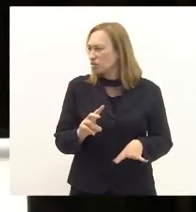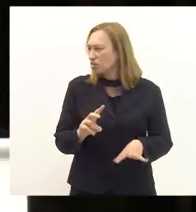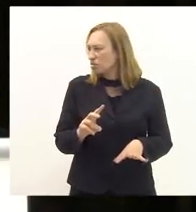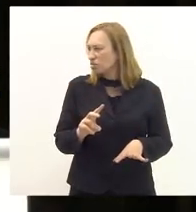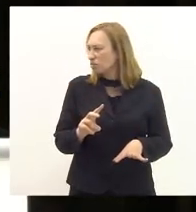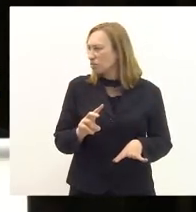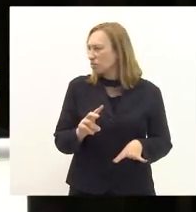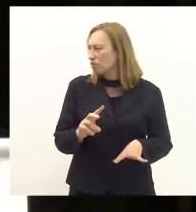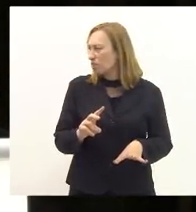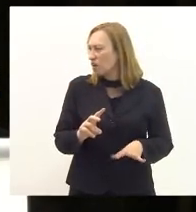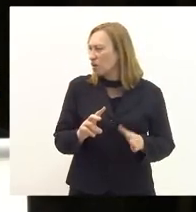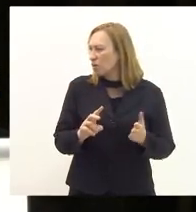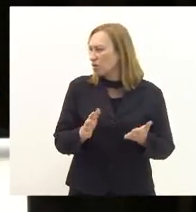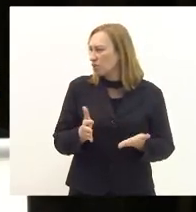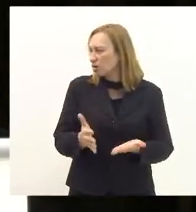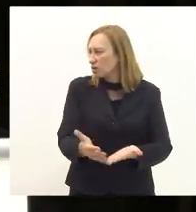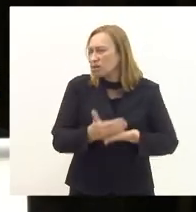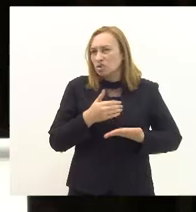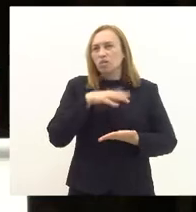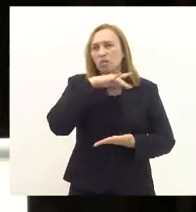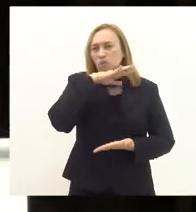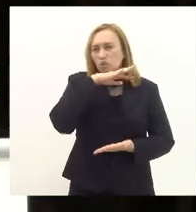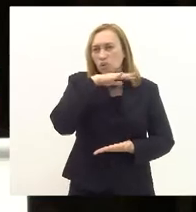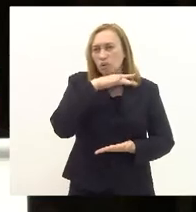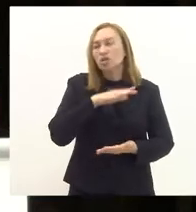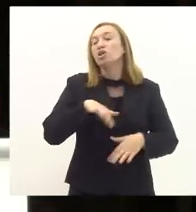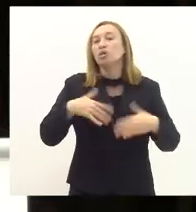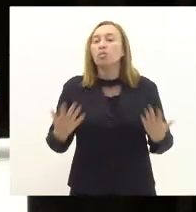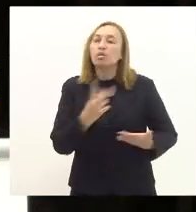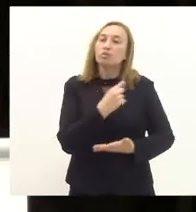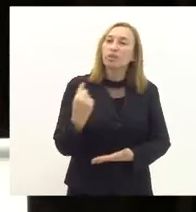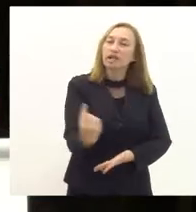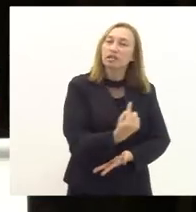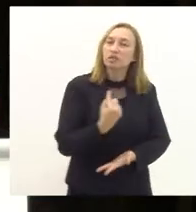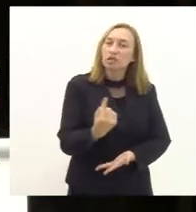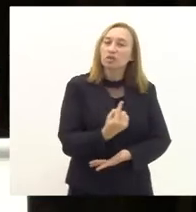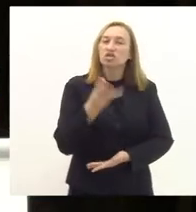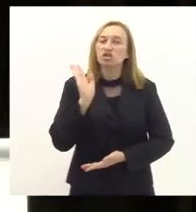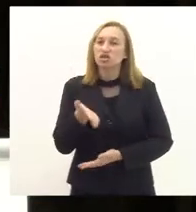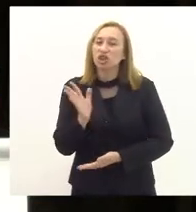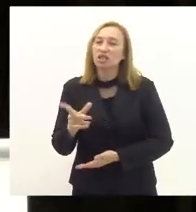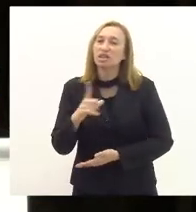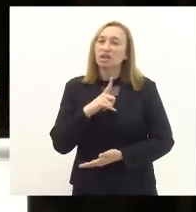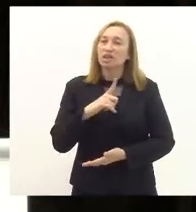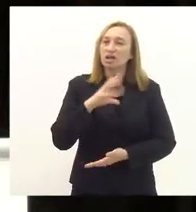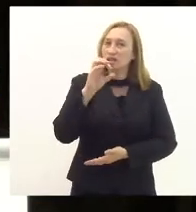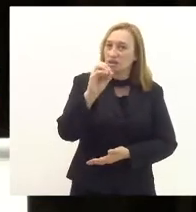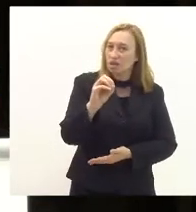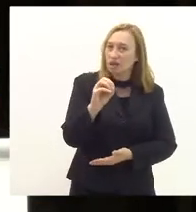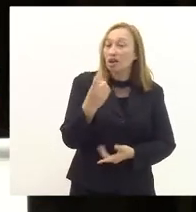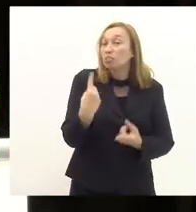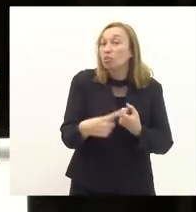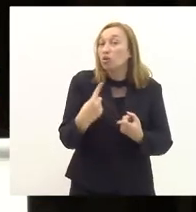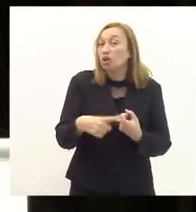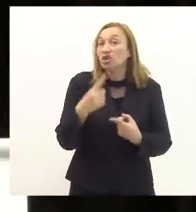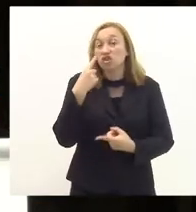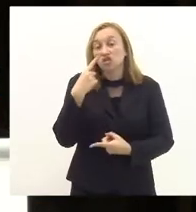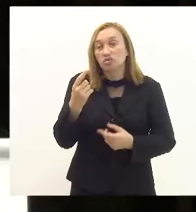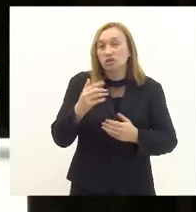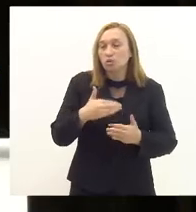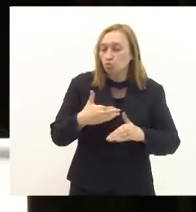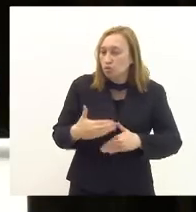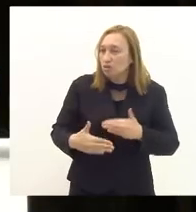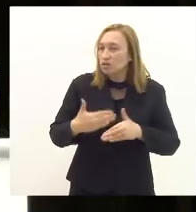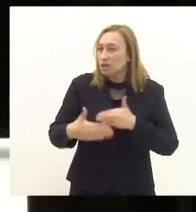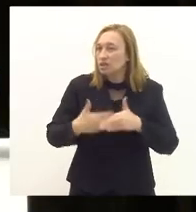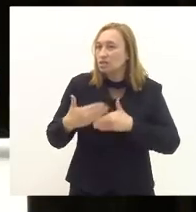LGBTI nas delegacias de polícia. Quando que, para a gente, isso já teria sido zerado, porque a gente vinha num